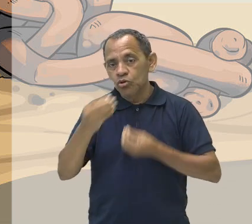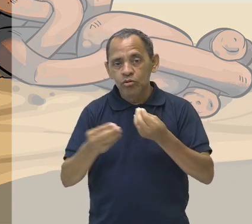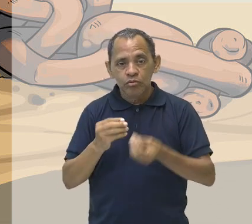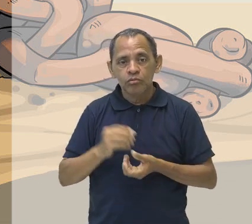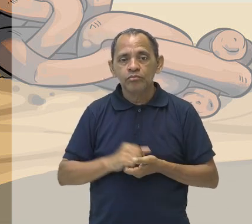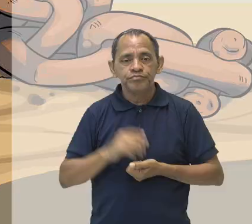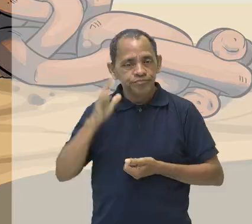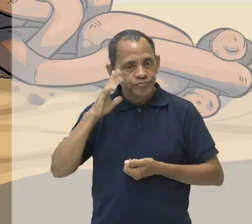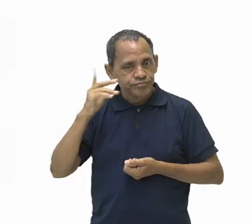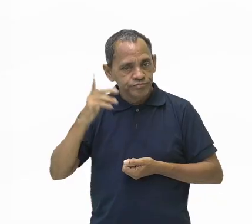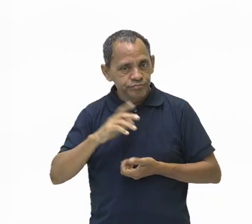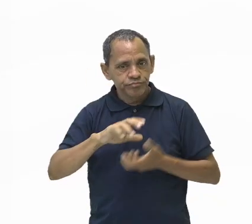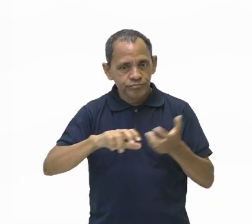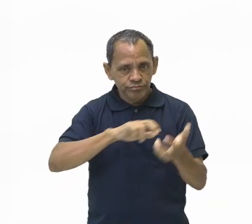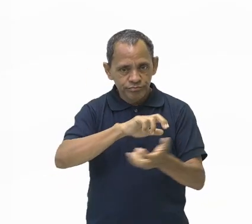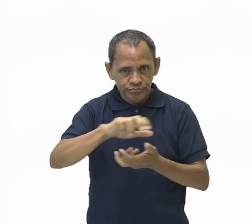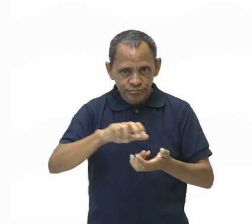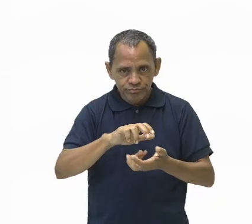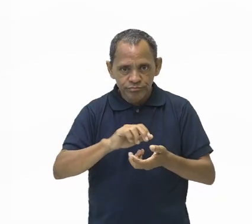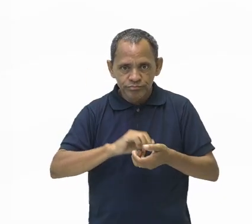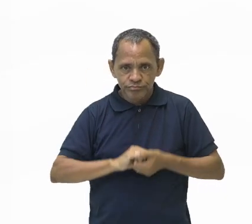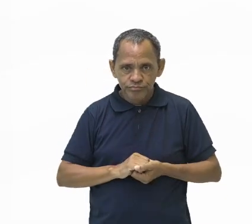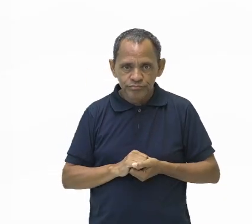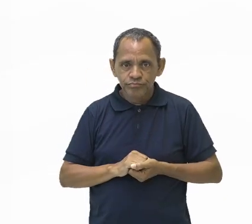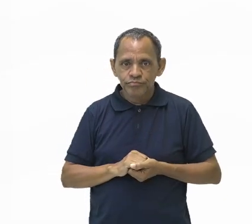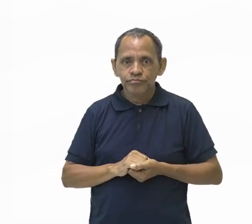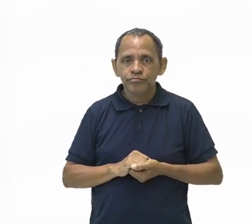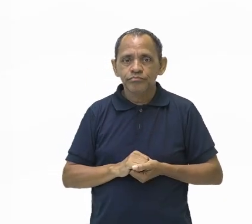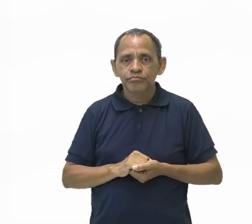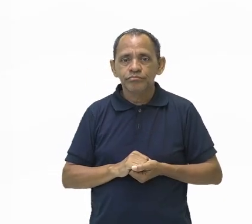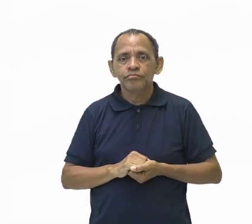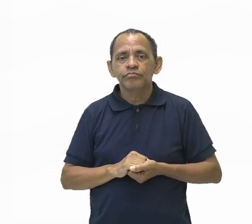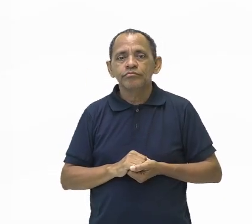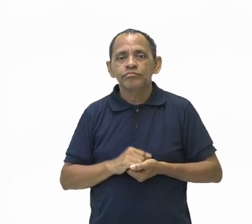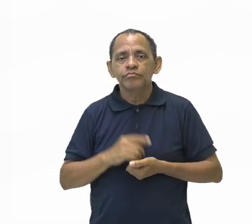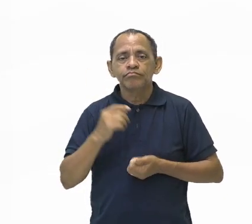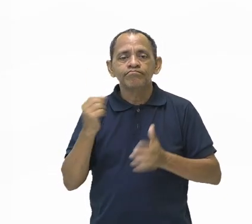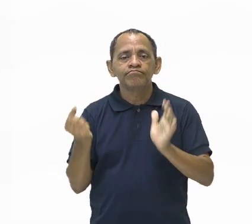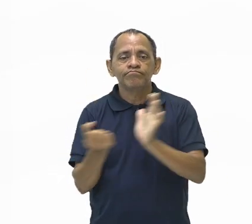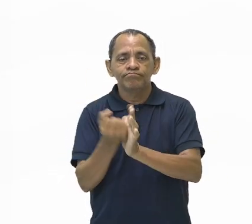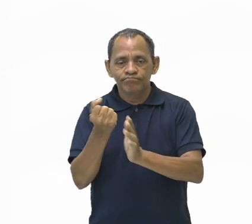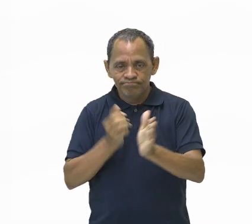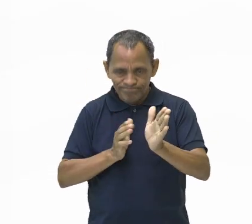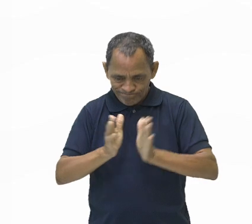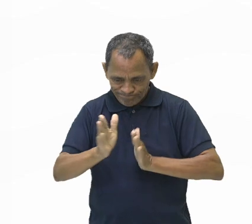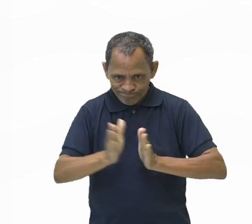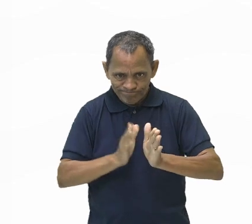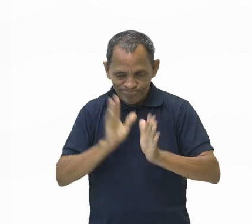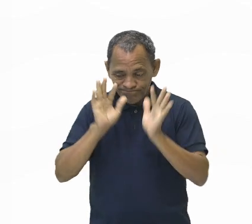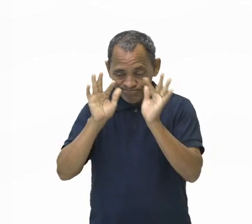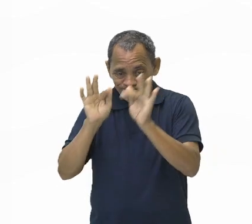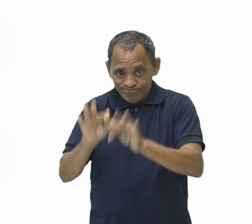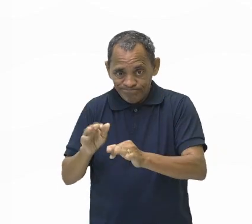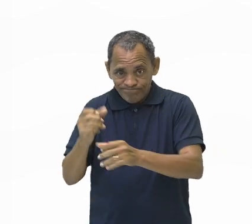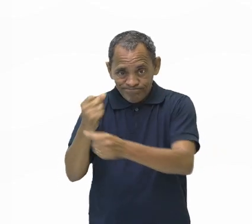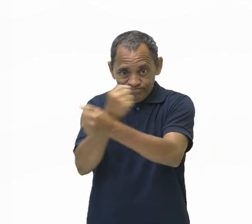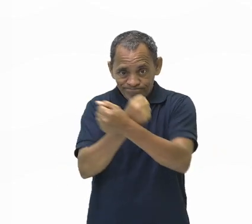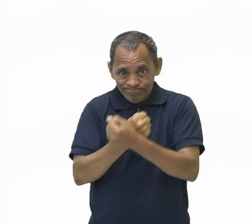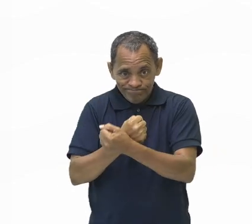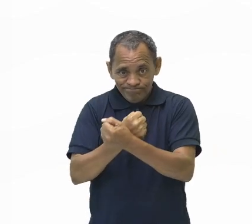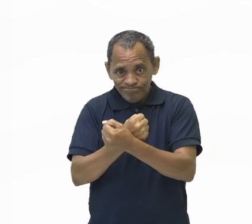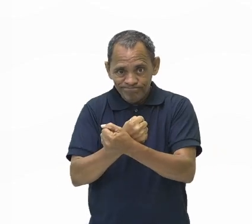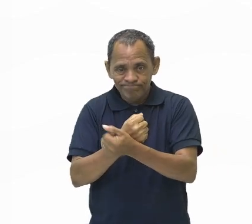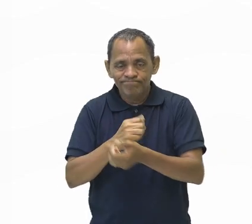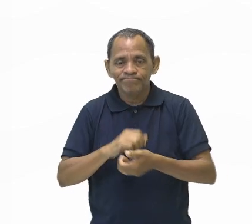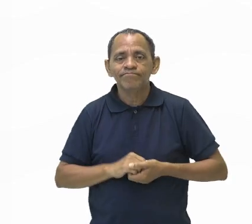movimento abolicionista? Acompanhem comigo. Bem, marca o período final da escravidão,